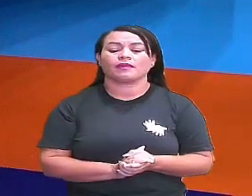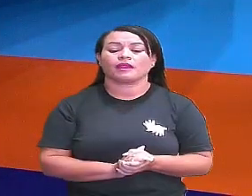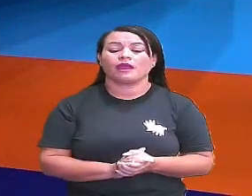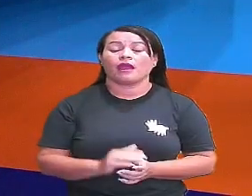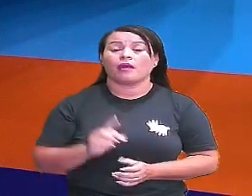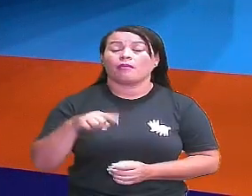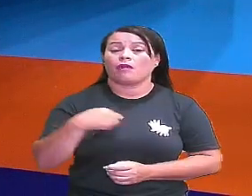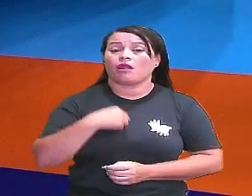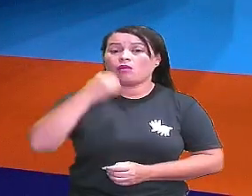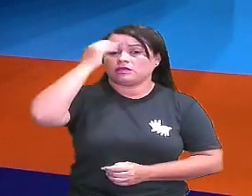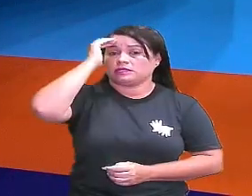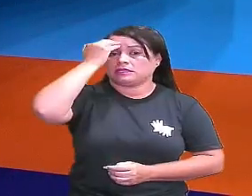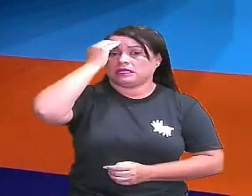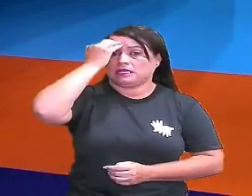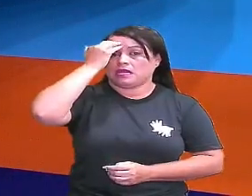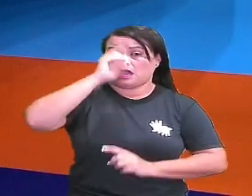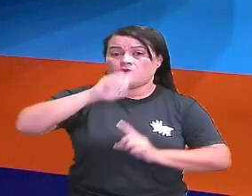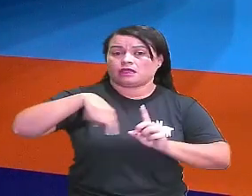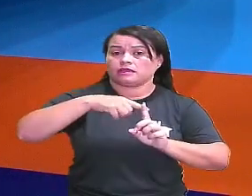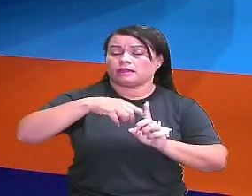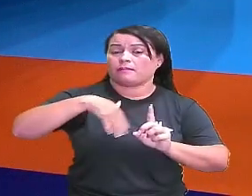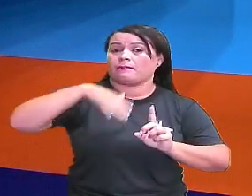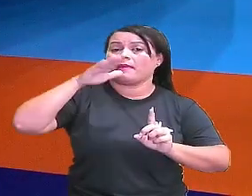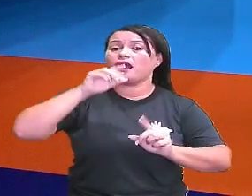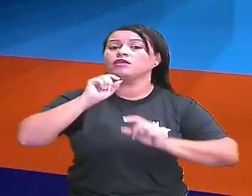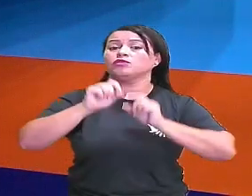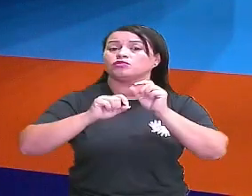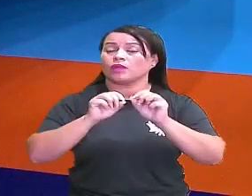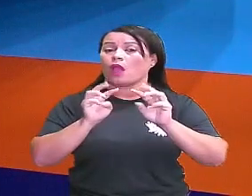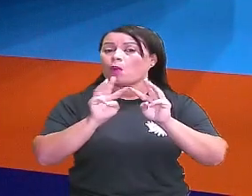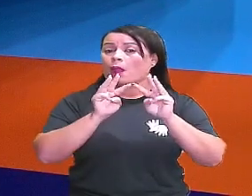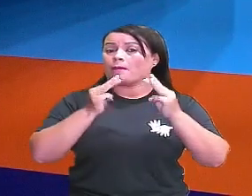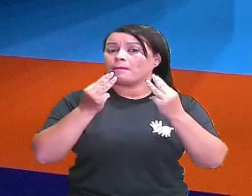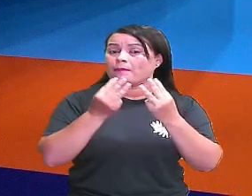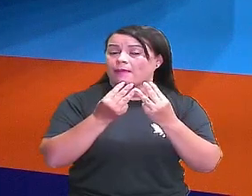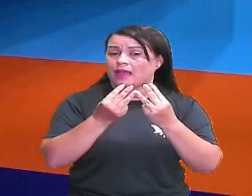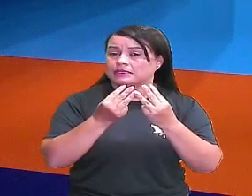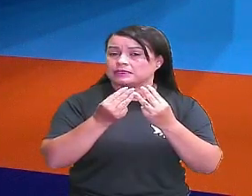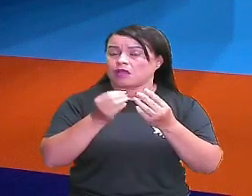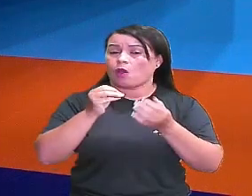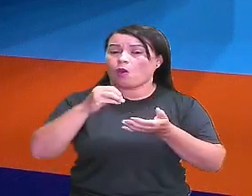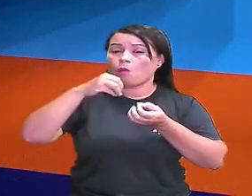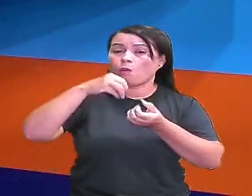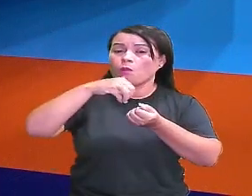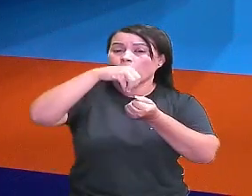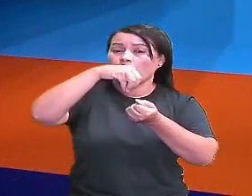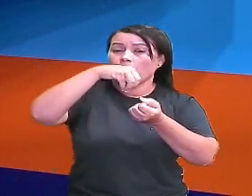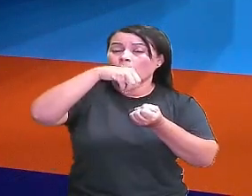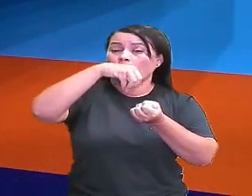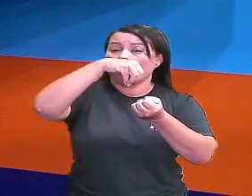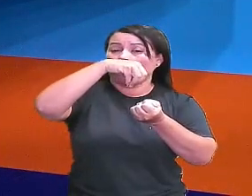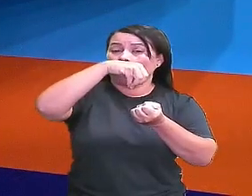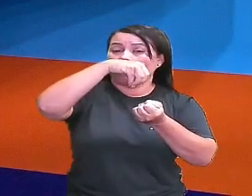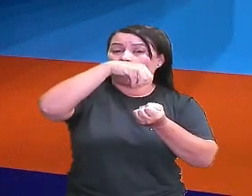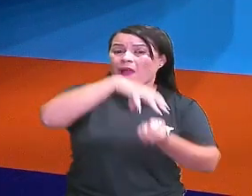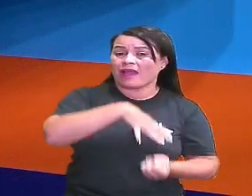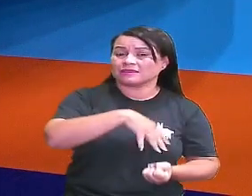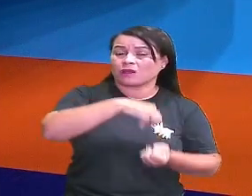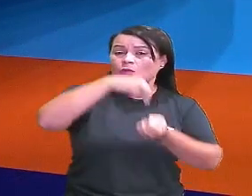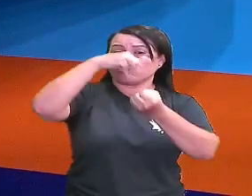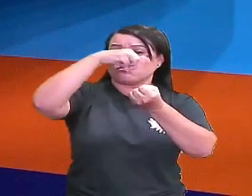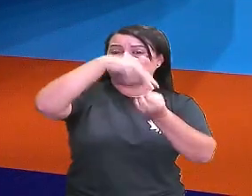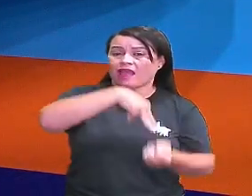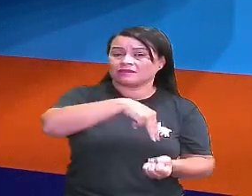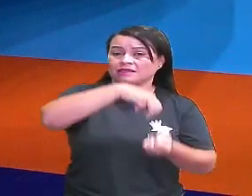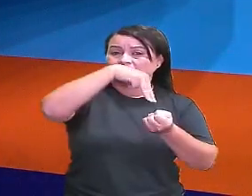gente compreender ainda mais, eu trago para vocês a medida de massa. Se liga aí nessa questão da medida de massa. Para medir